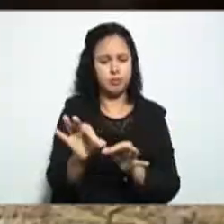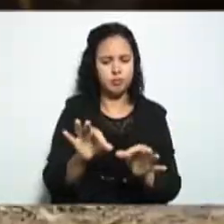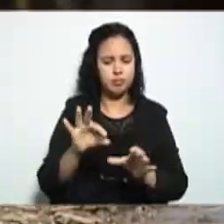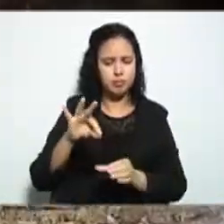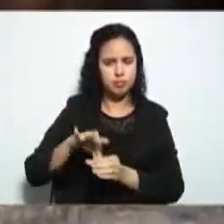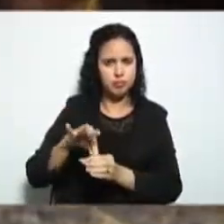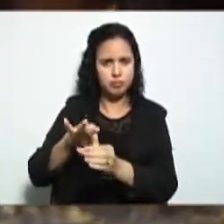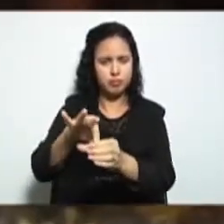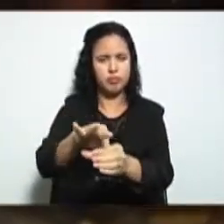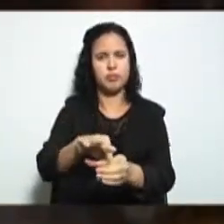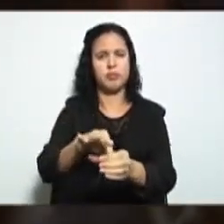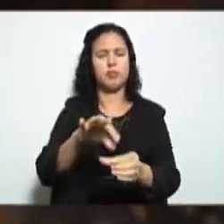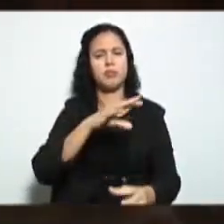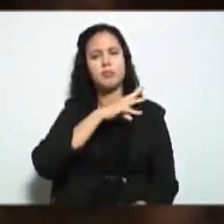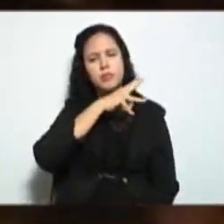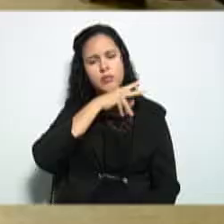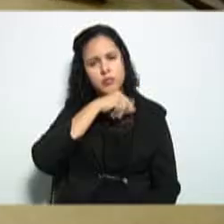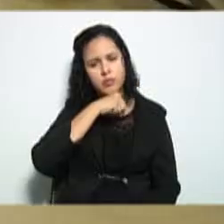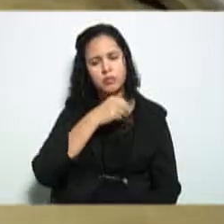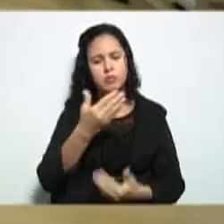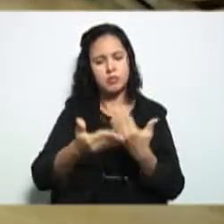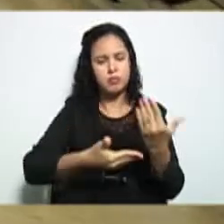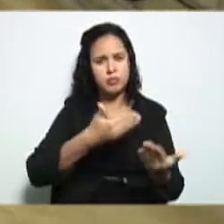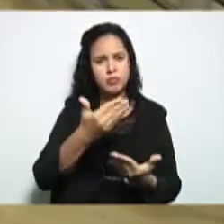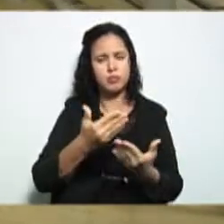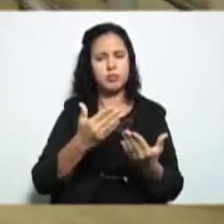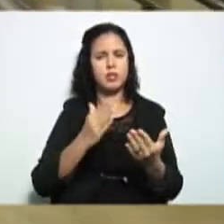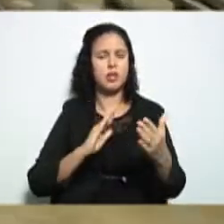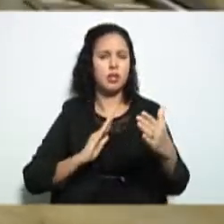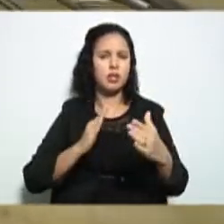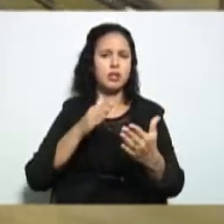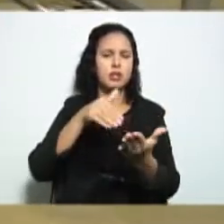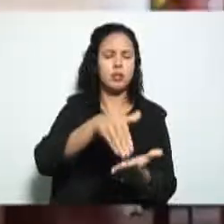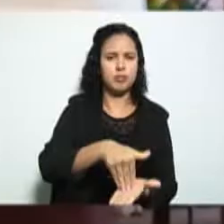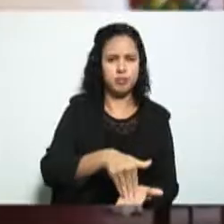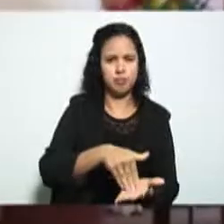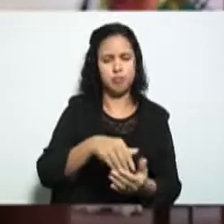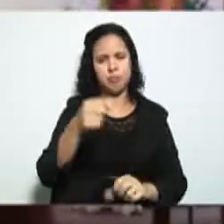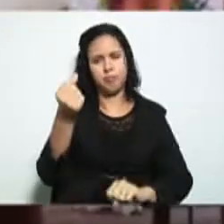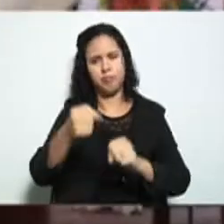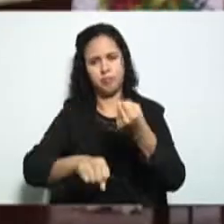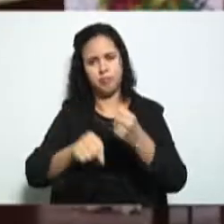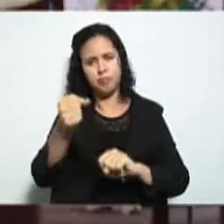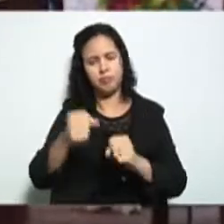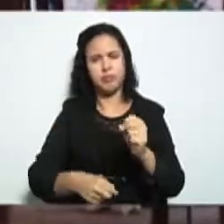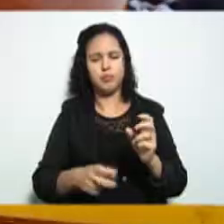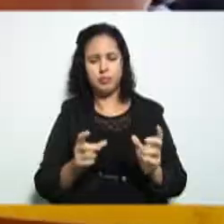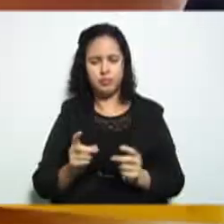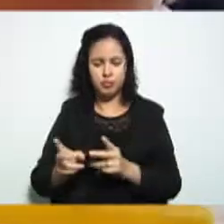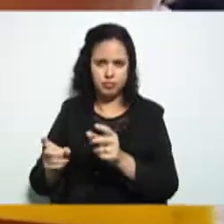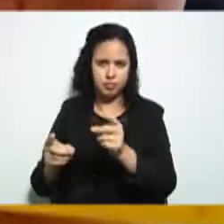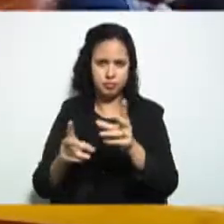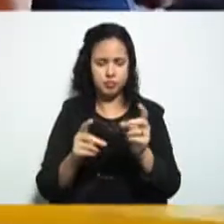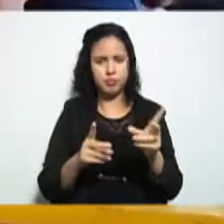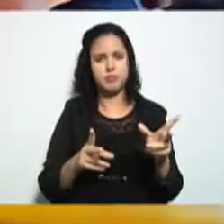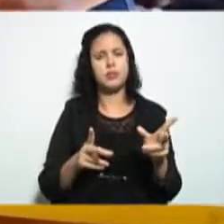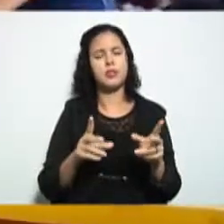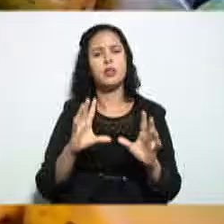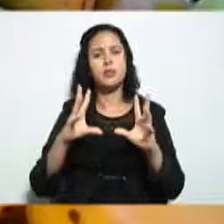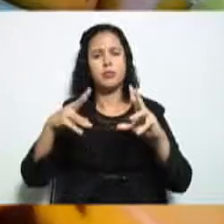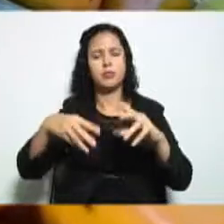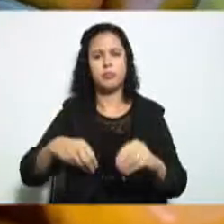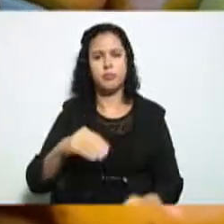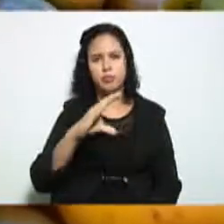plantar e tratar dos animais, até a industrialização e venda dos produtos. Assim como todas as cooperativas,